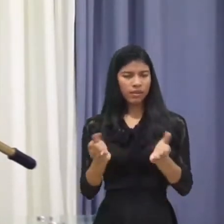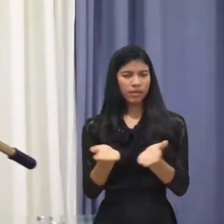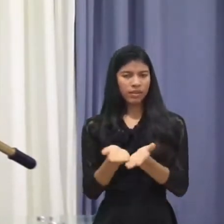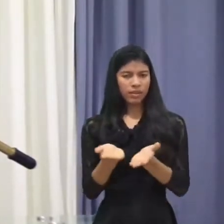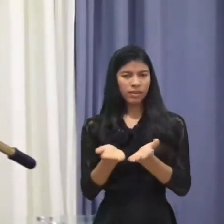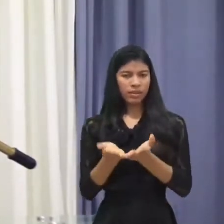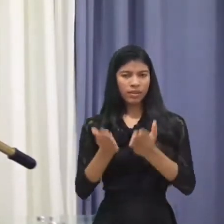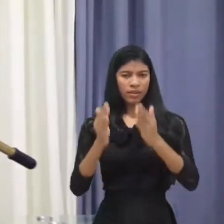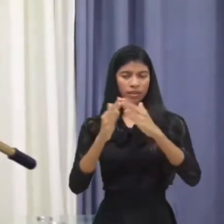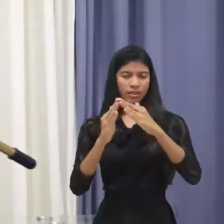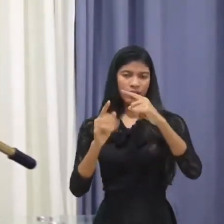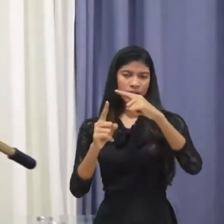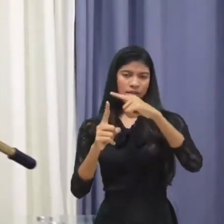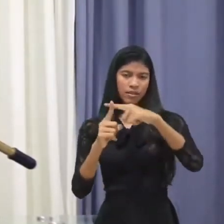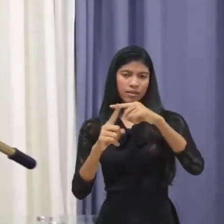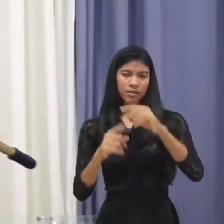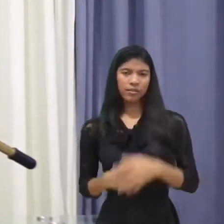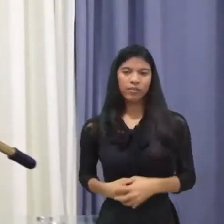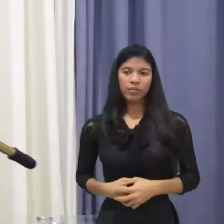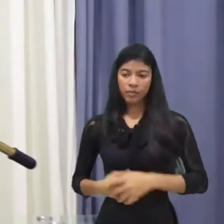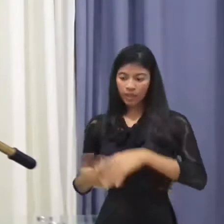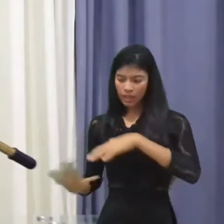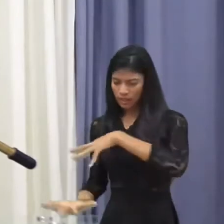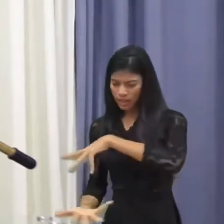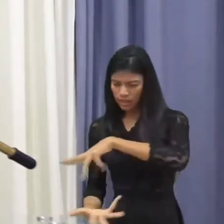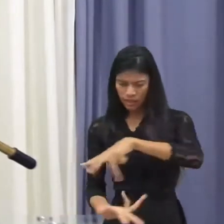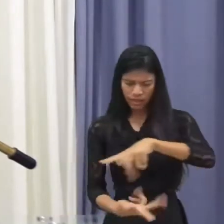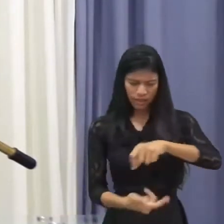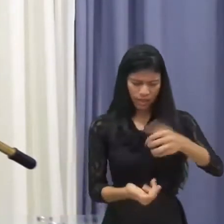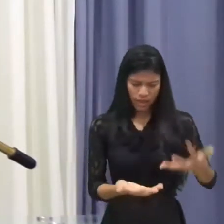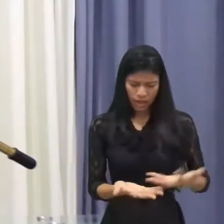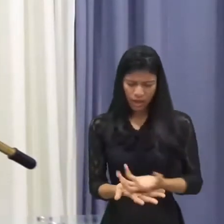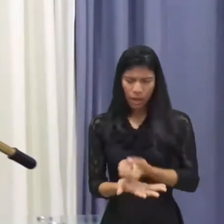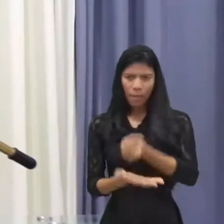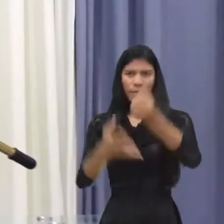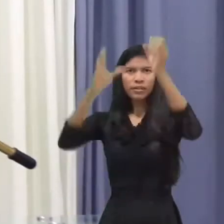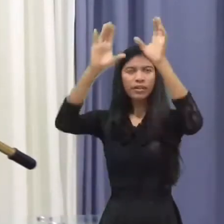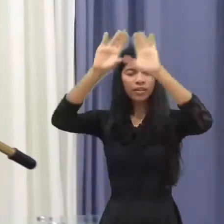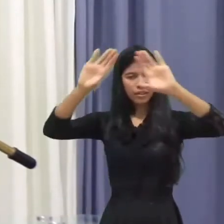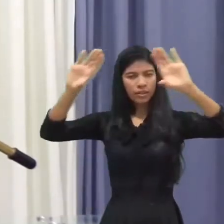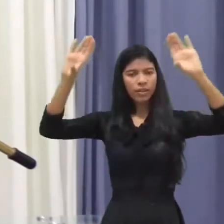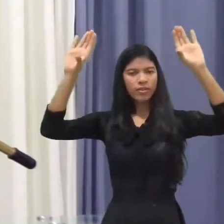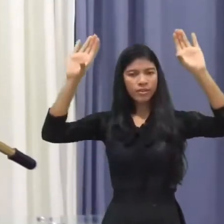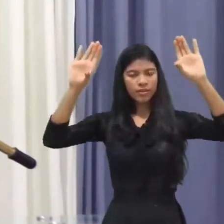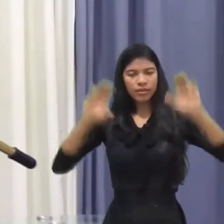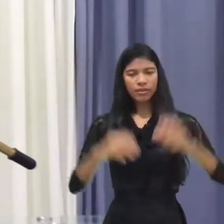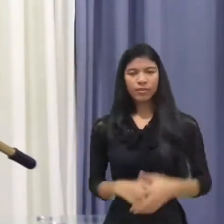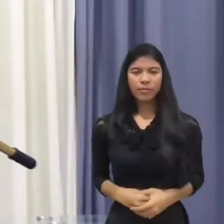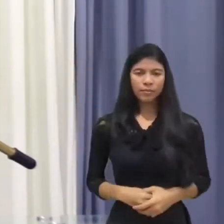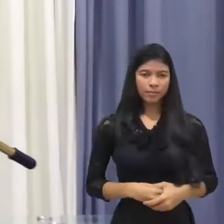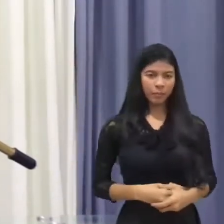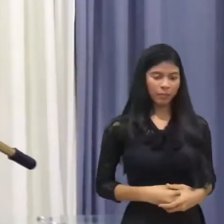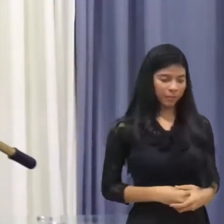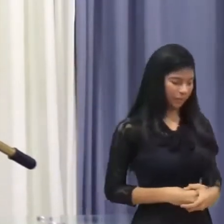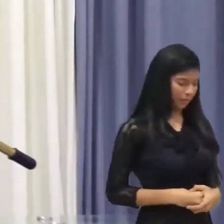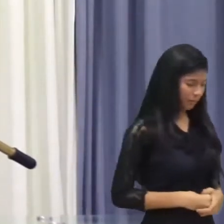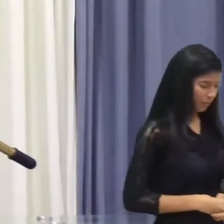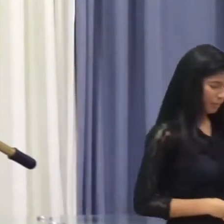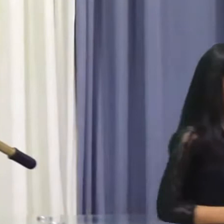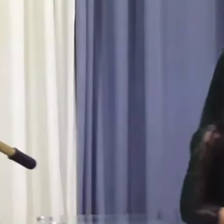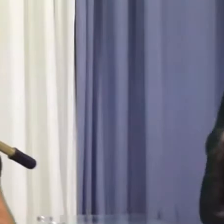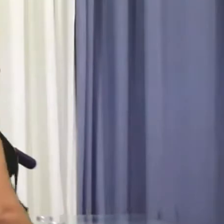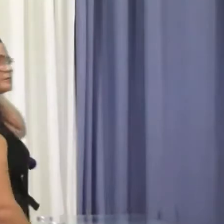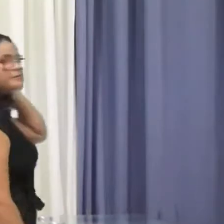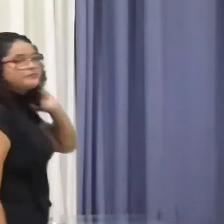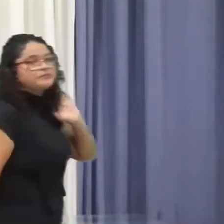momento levada da terra para o céu. Louvado seja o Senhor. Os